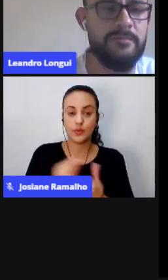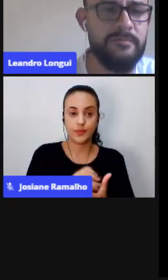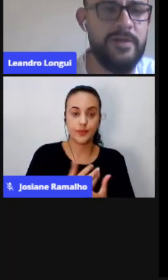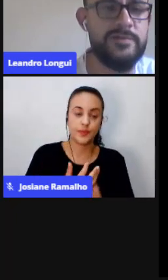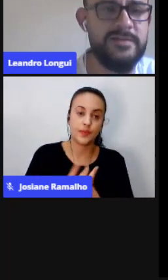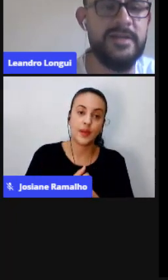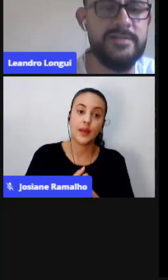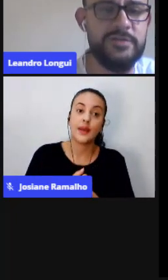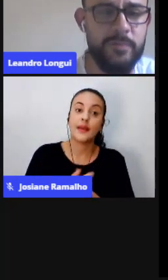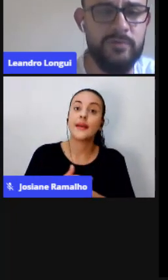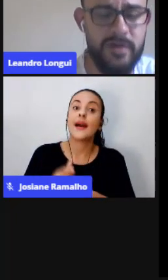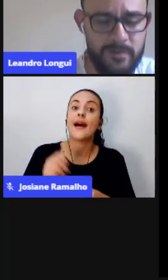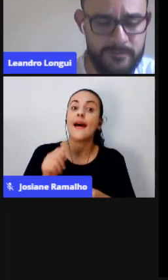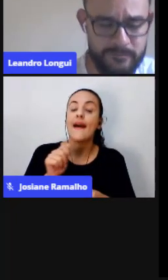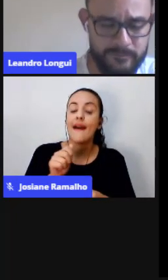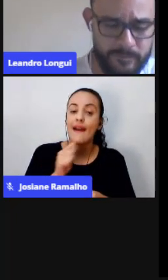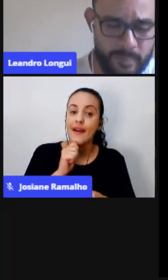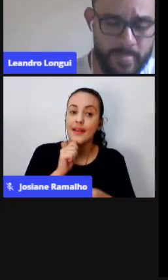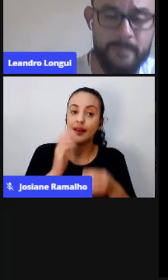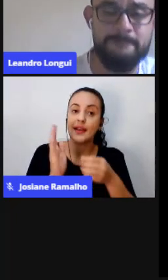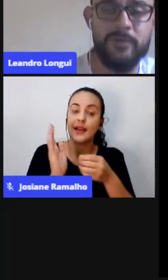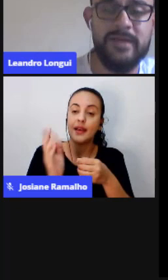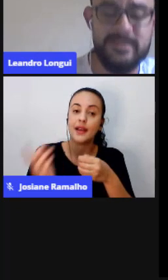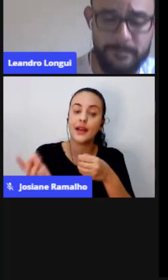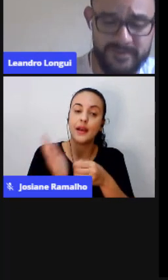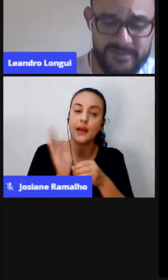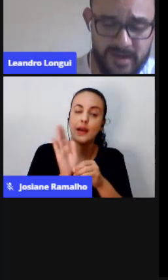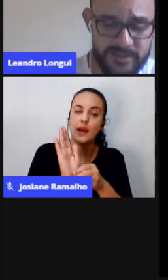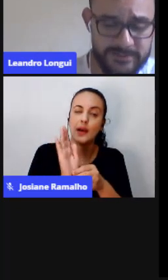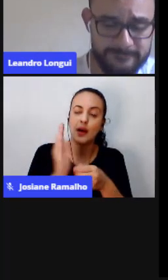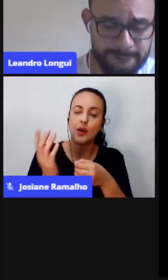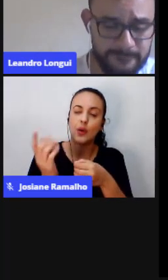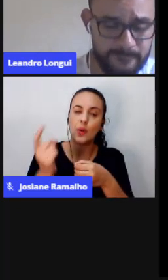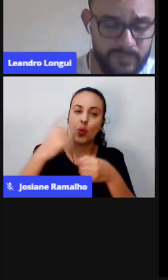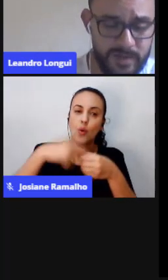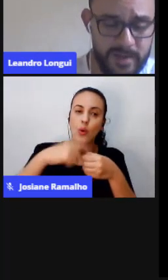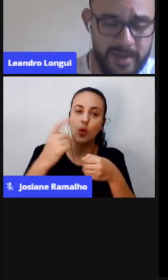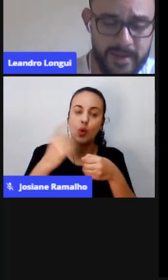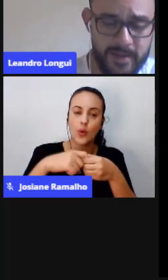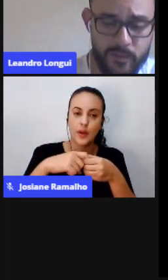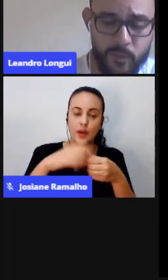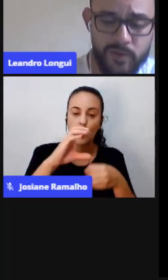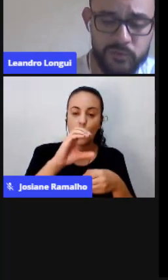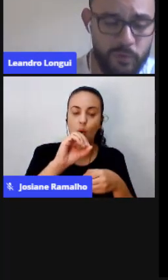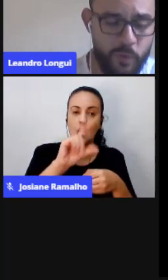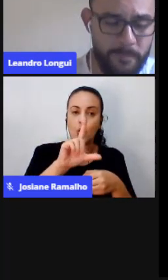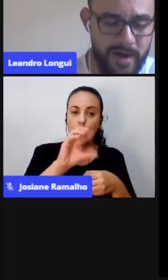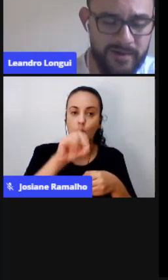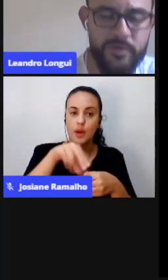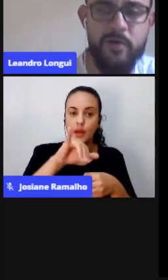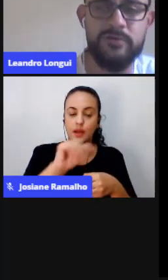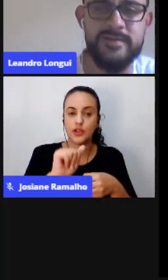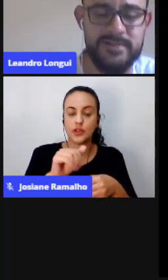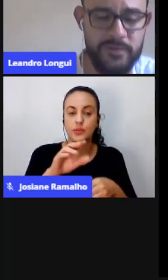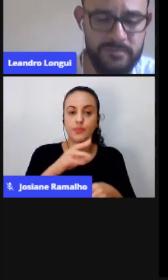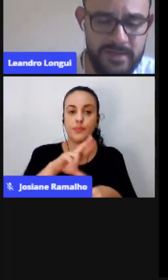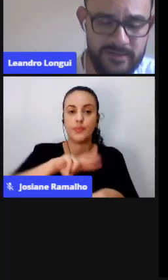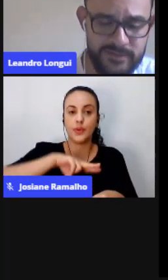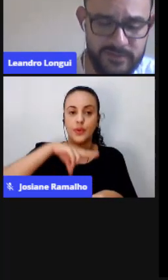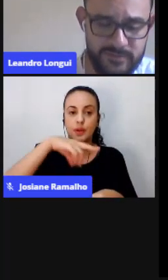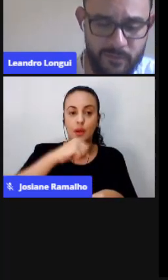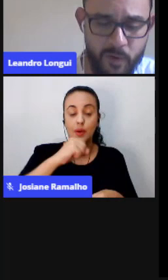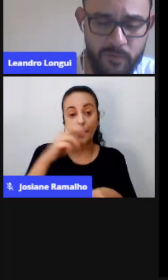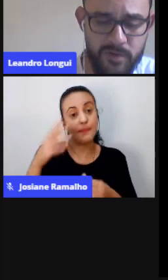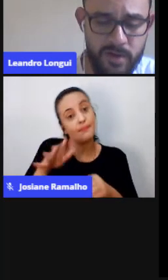de Portugal, né, dos interesses de Portugal. Então, nessa passagem, o autor compara o que aconteceu